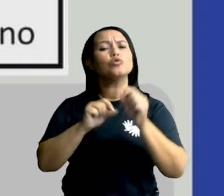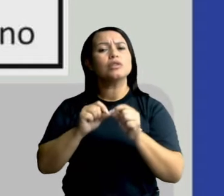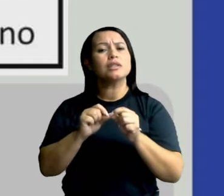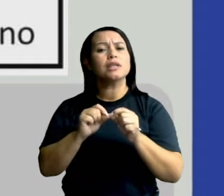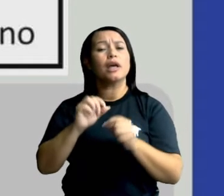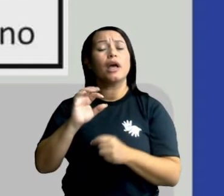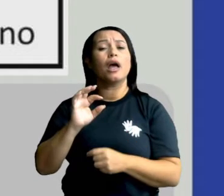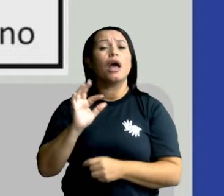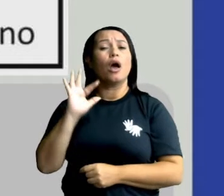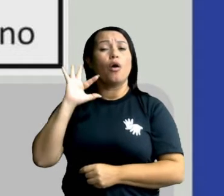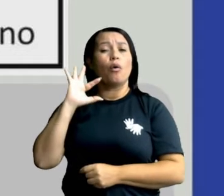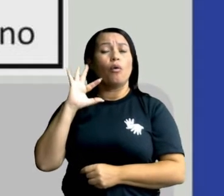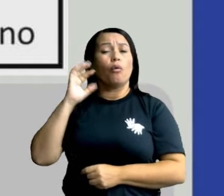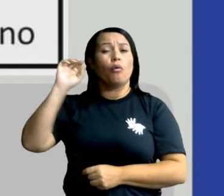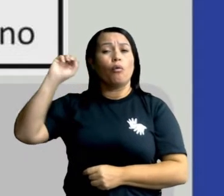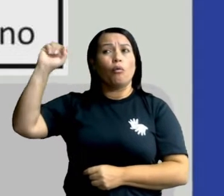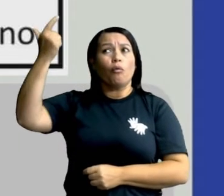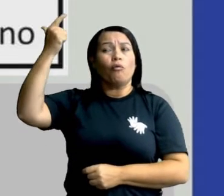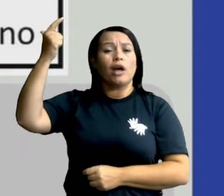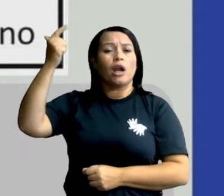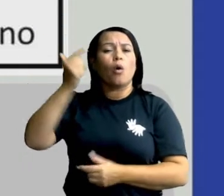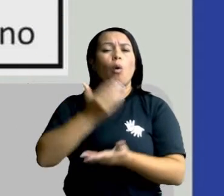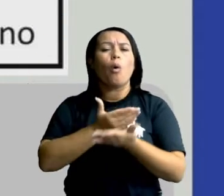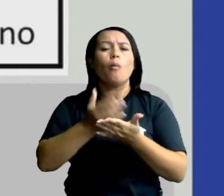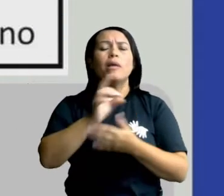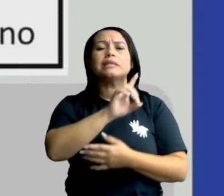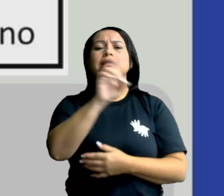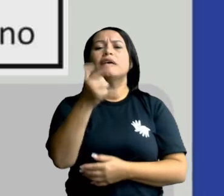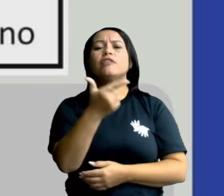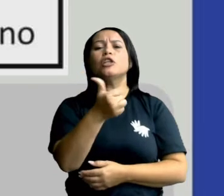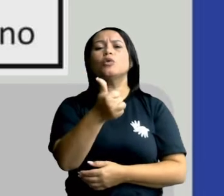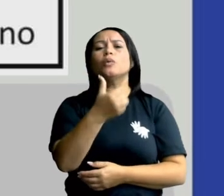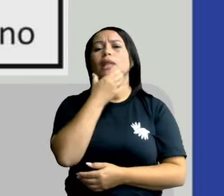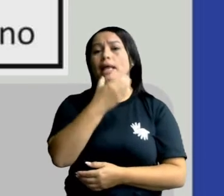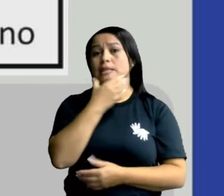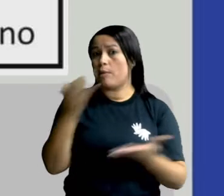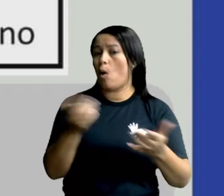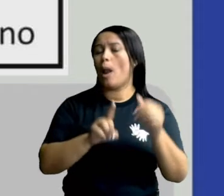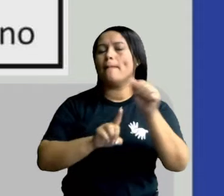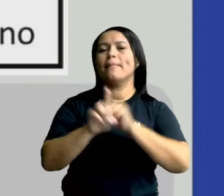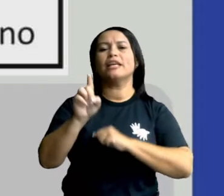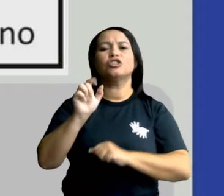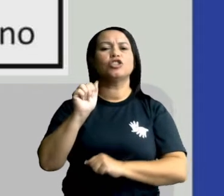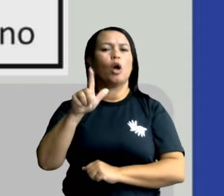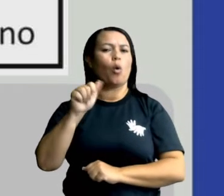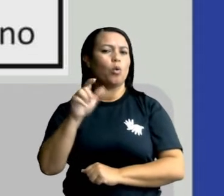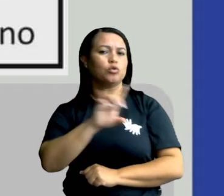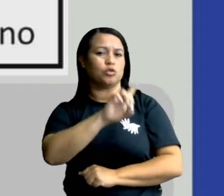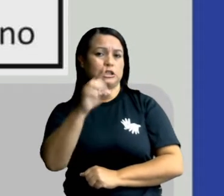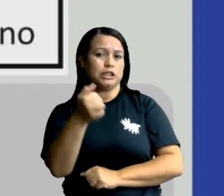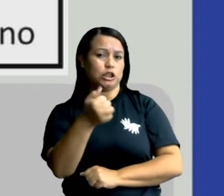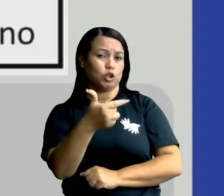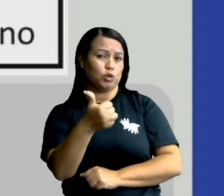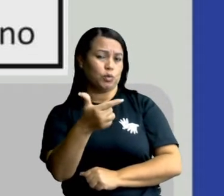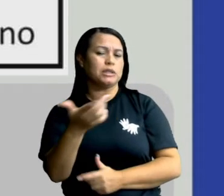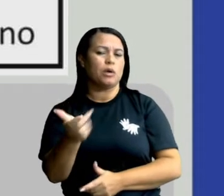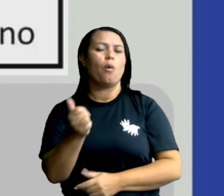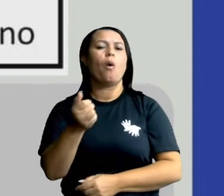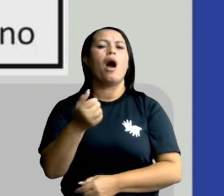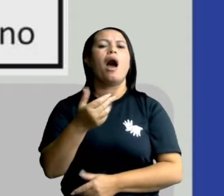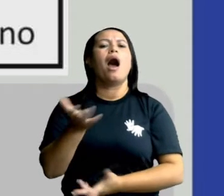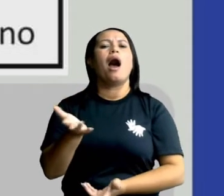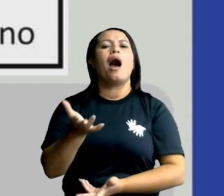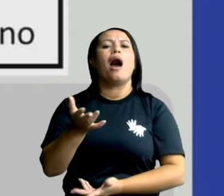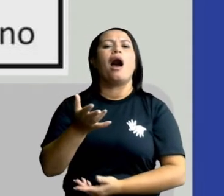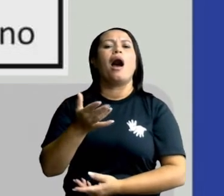verão começa em 21 de dezembro. A gente agora está a gente está no mês de agosto, né, dia 12, então agosto faz parte aí de um período,